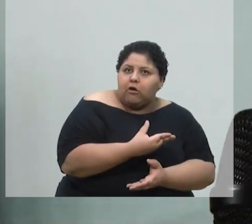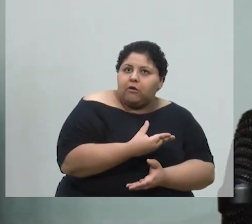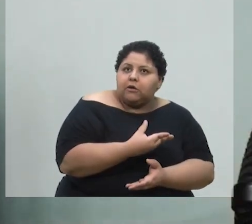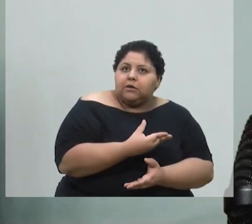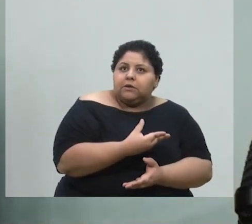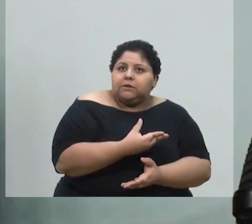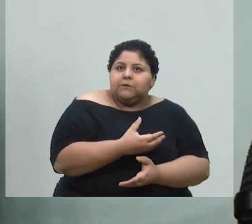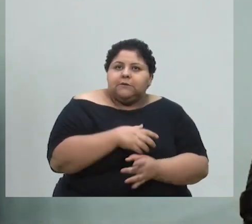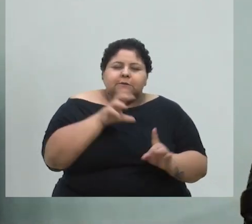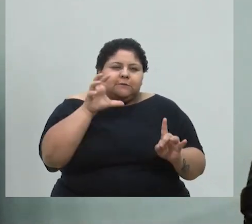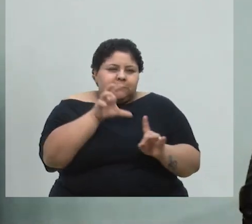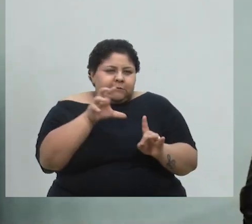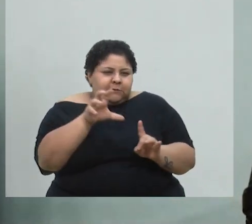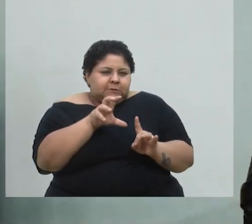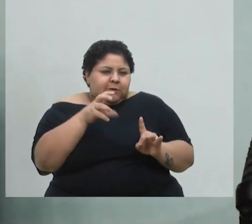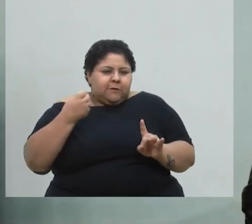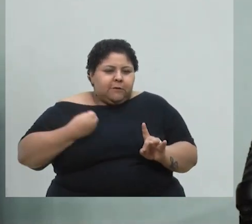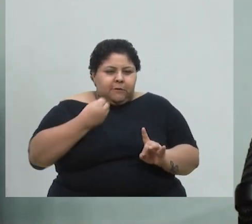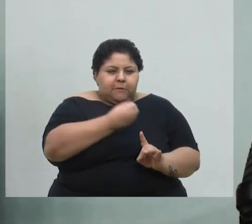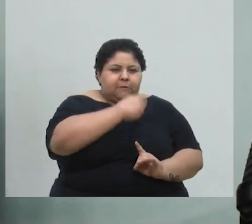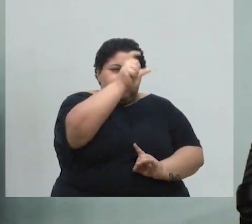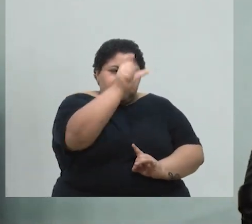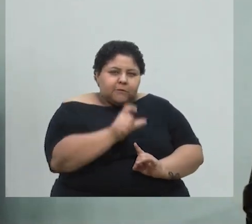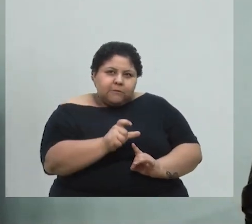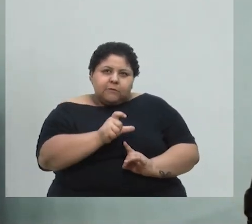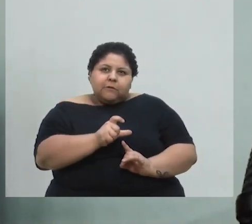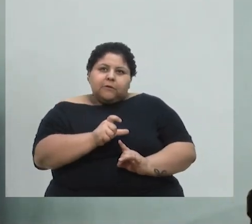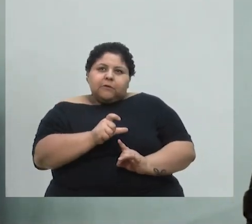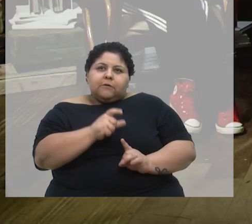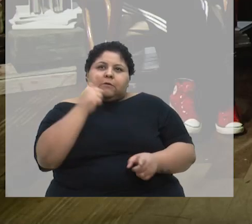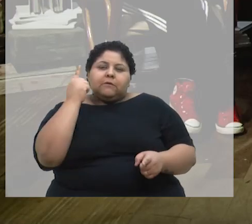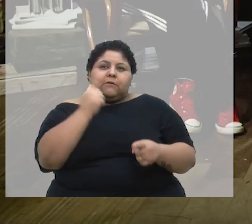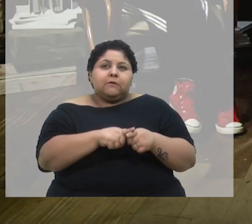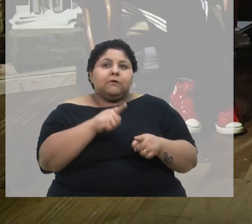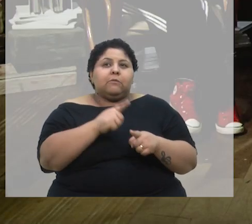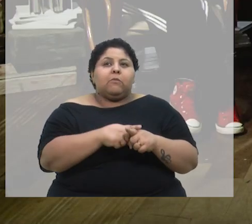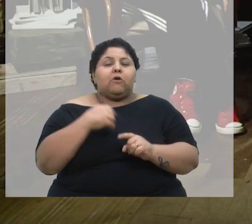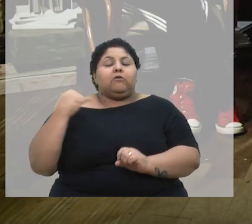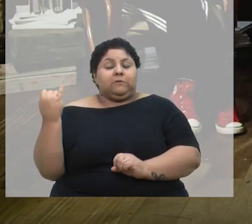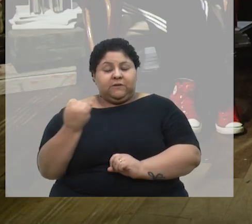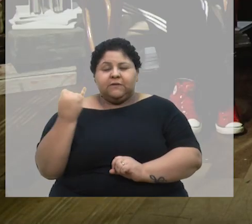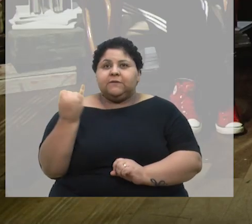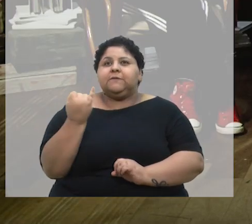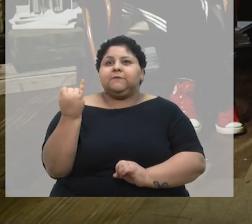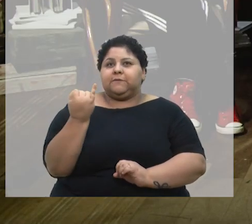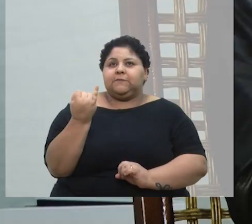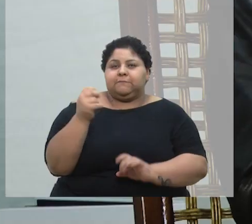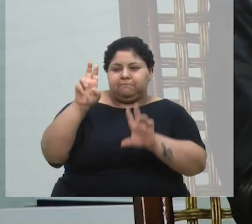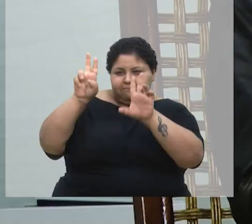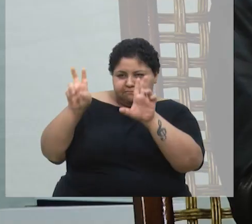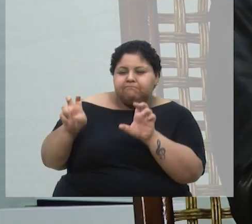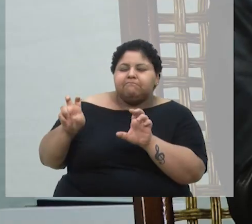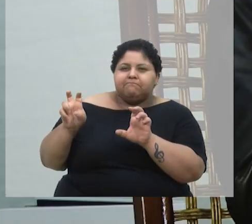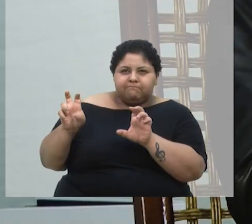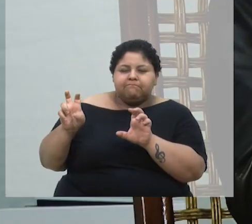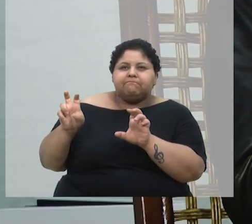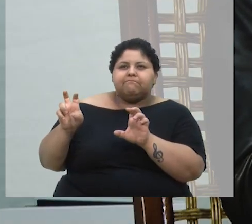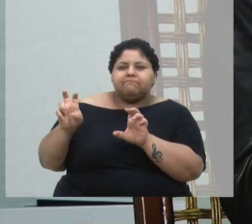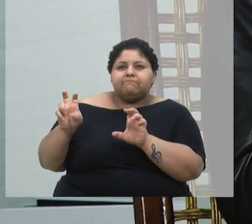que atraem também um grande número de pessoas justamente dada a importância desses temas,